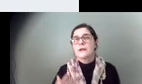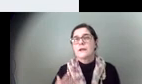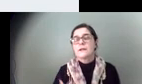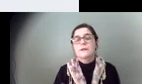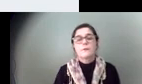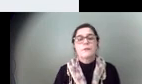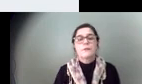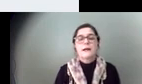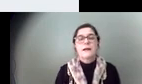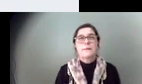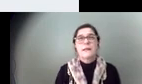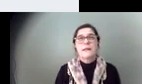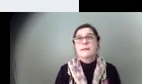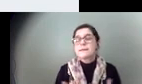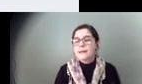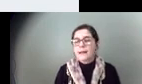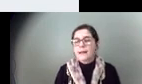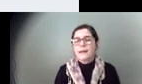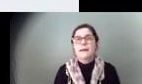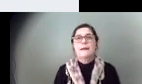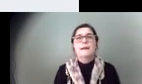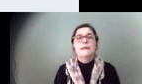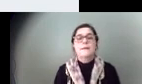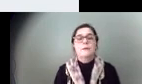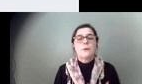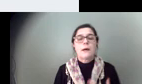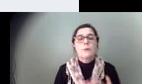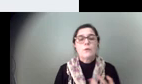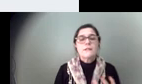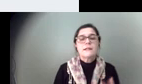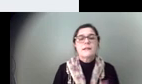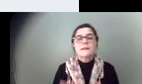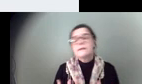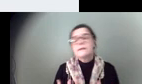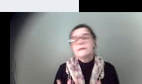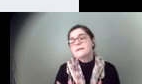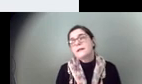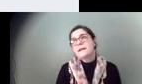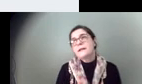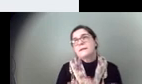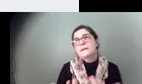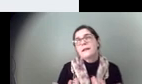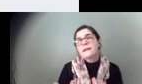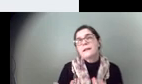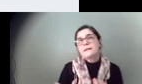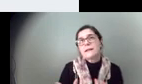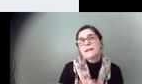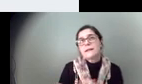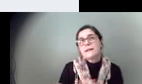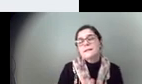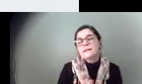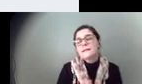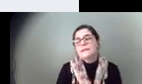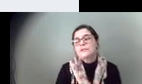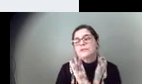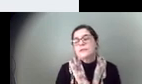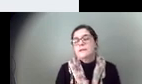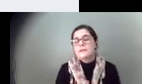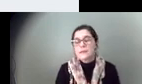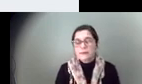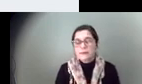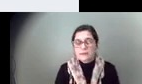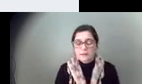música, então, para dançar. Então, a música e a dança, ela traz, assim, né,